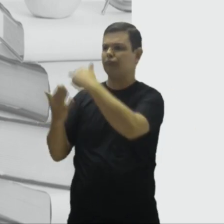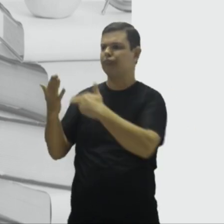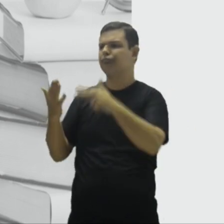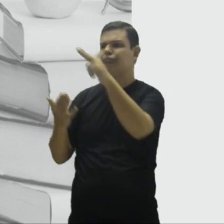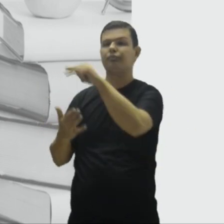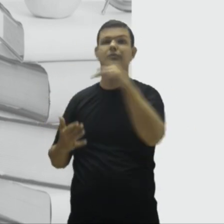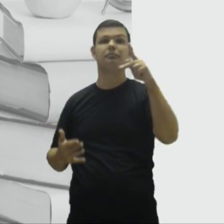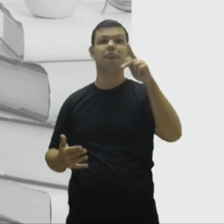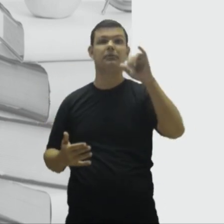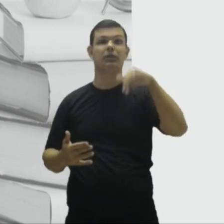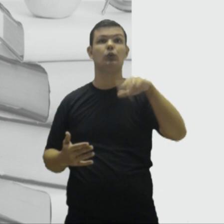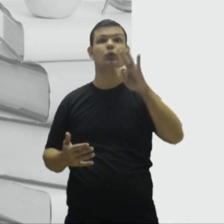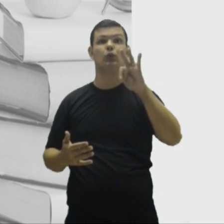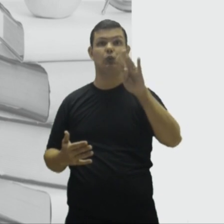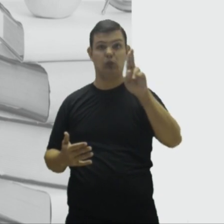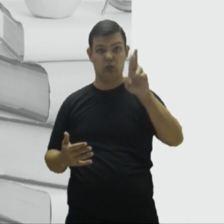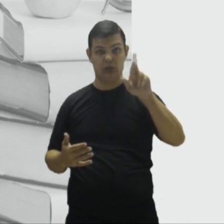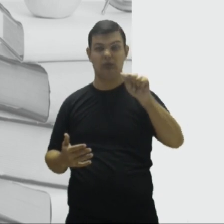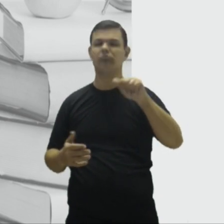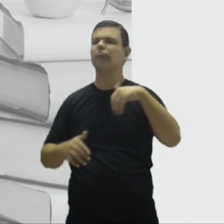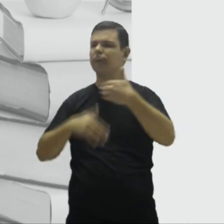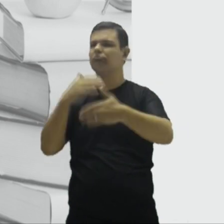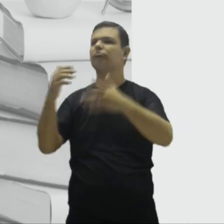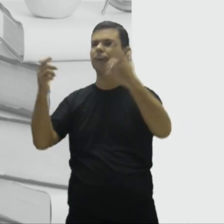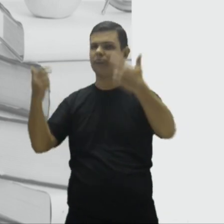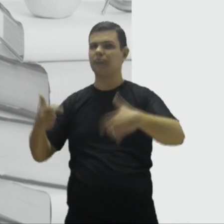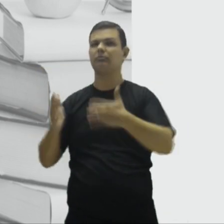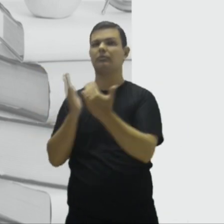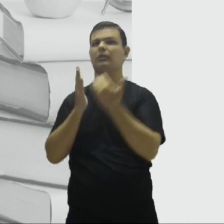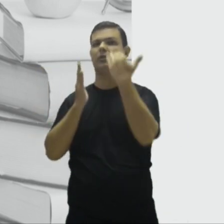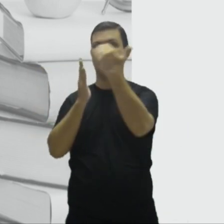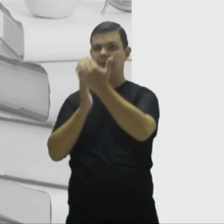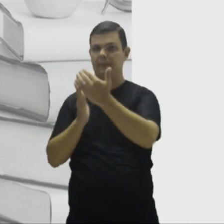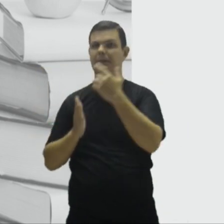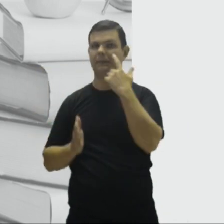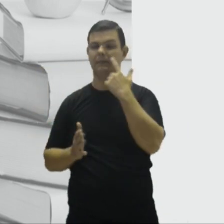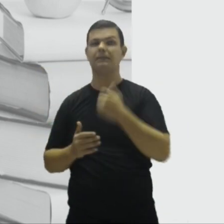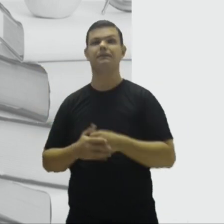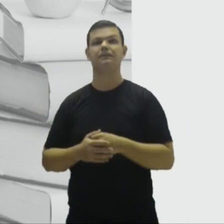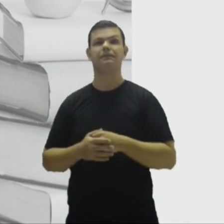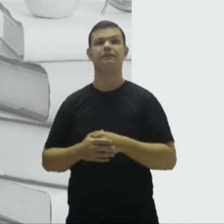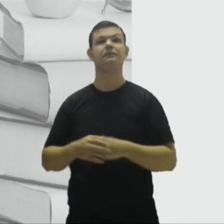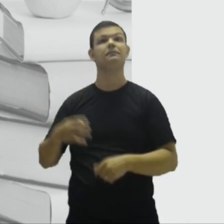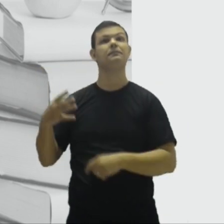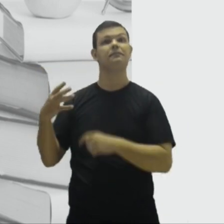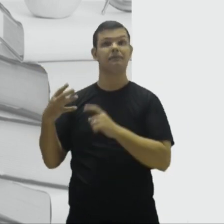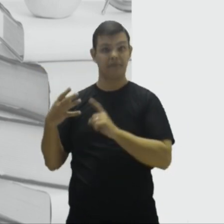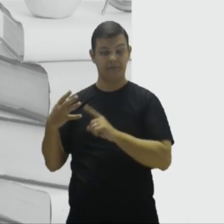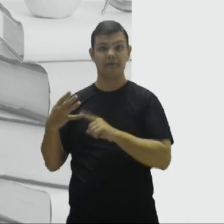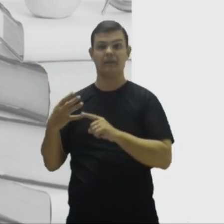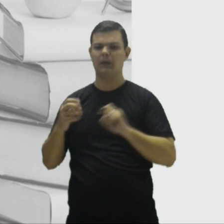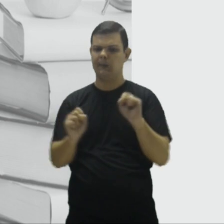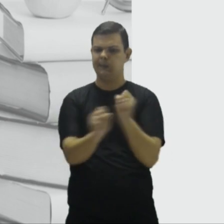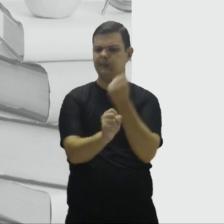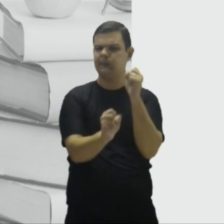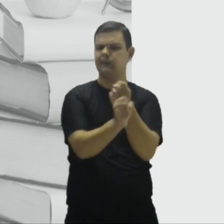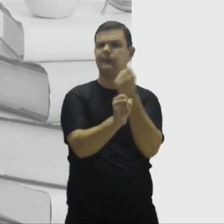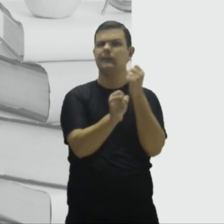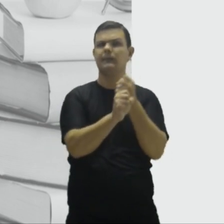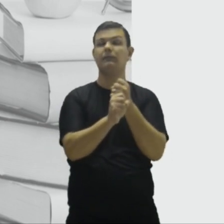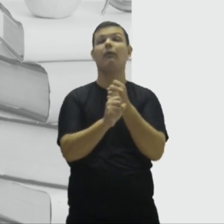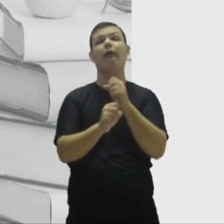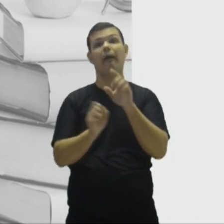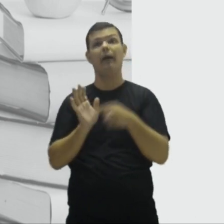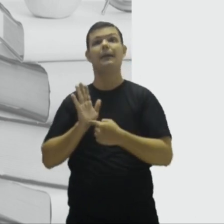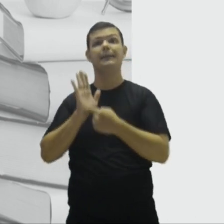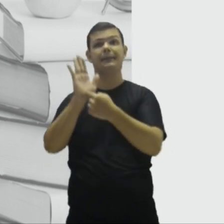pinturas, veremos mais uma vez, daqui a pouquinho, um pouquinho mais sobre pinturas, tá? E construções, são os